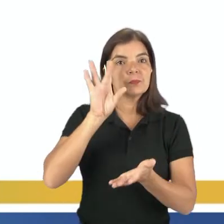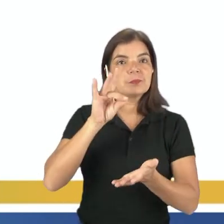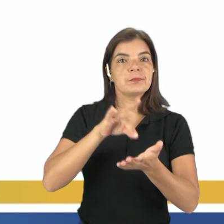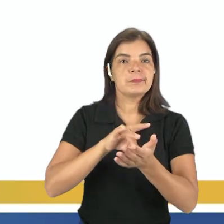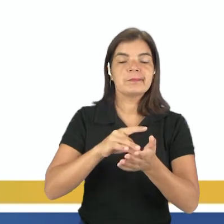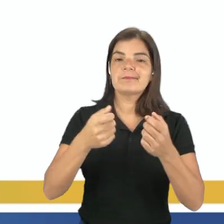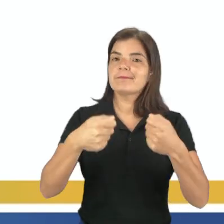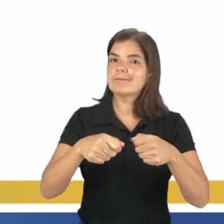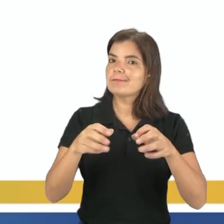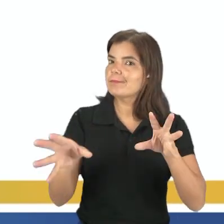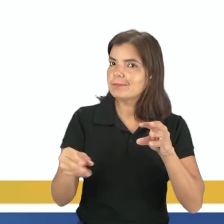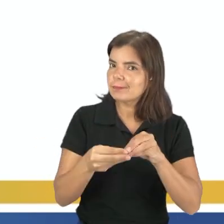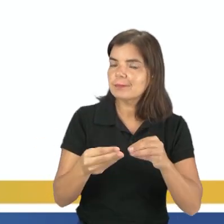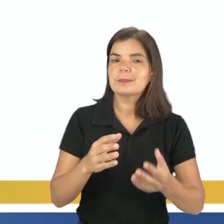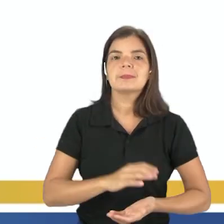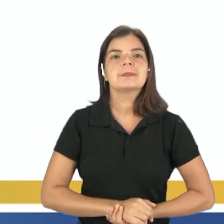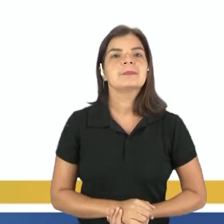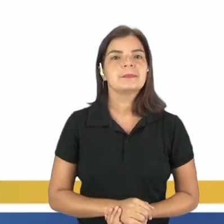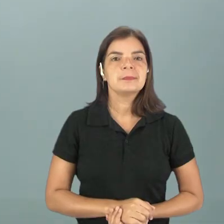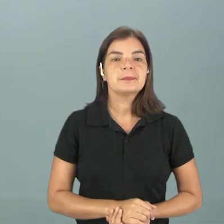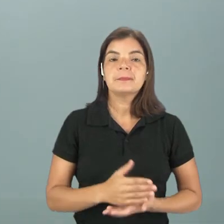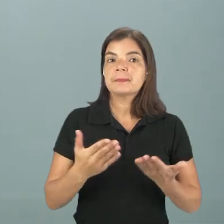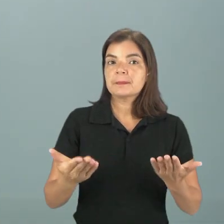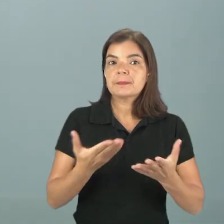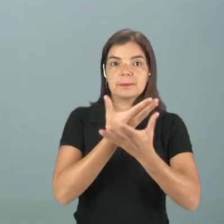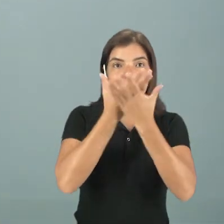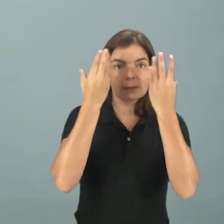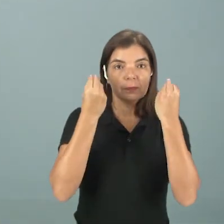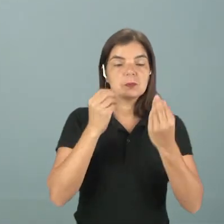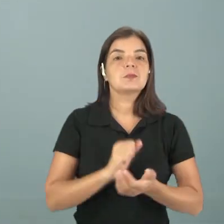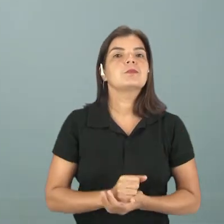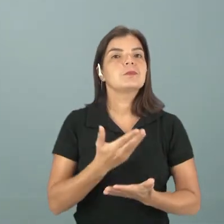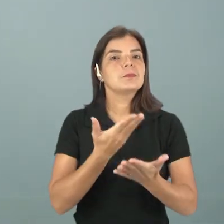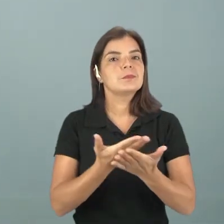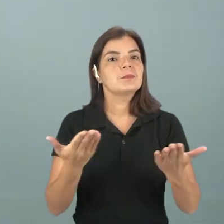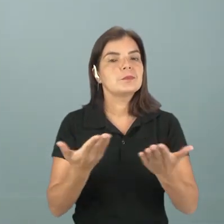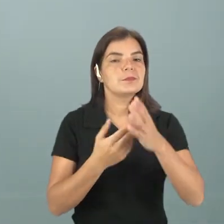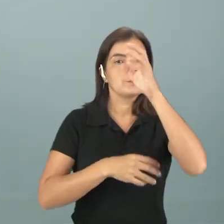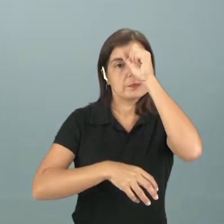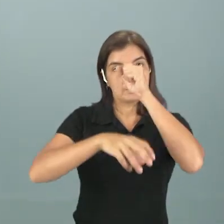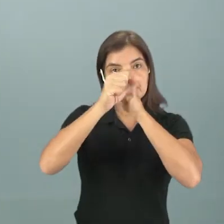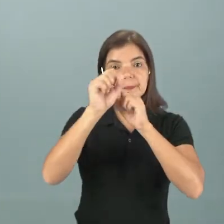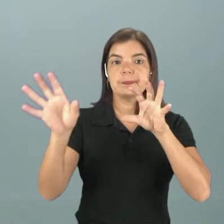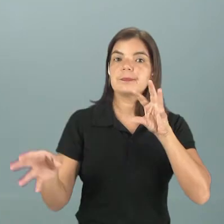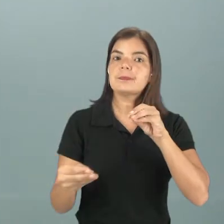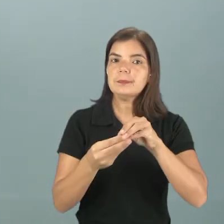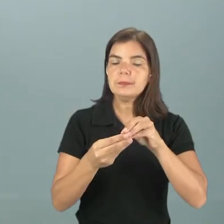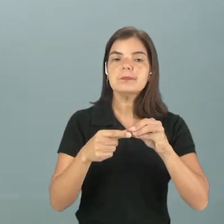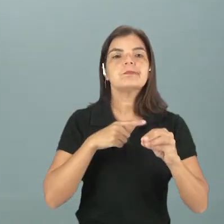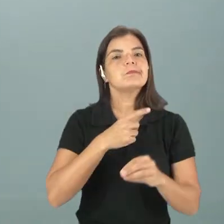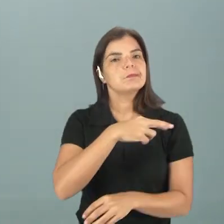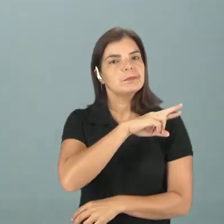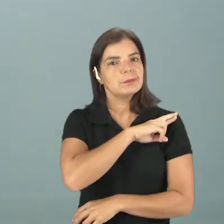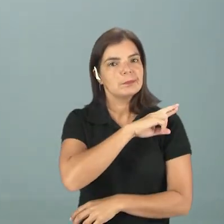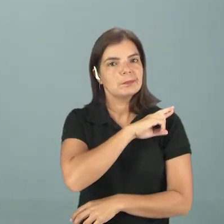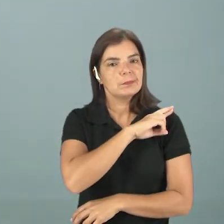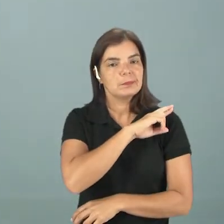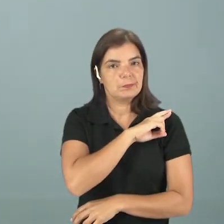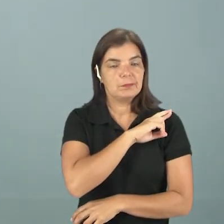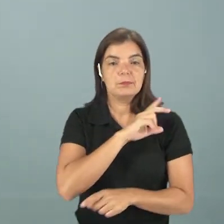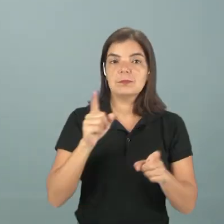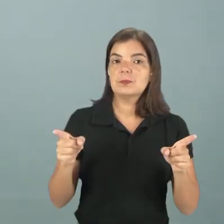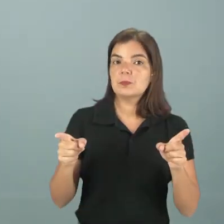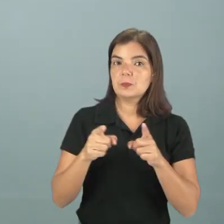original, não necessariamente um resumo. Então não esqueça, na aula de hoje a gente aprendeu que a sinopse tem esse papel de ser